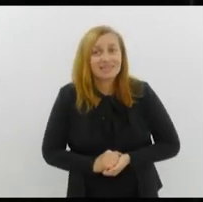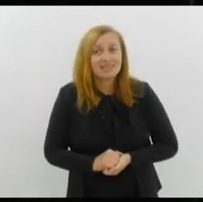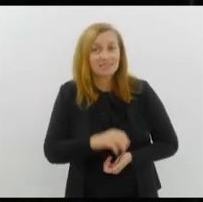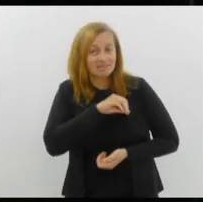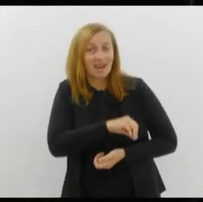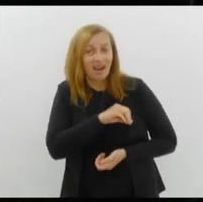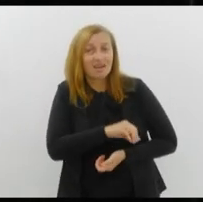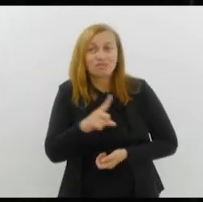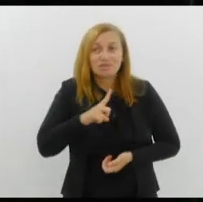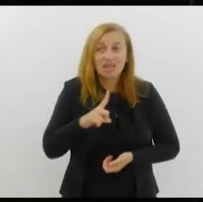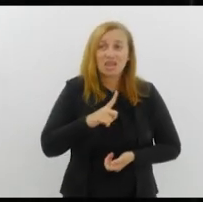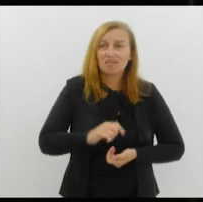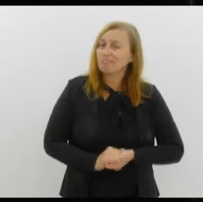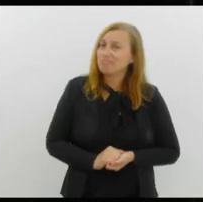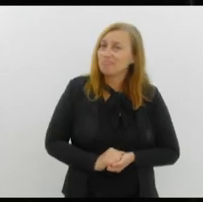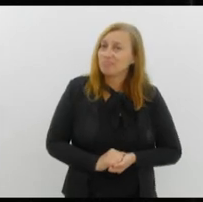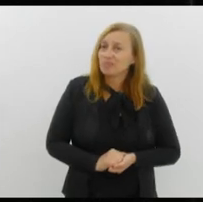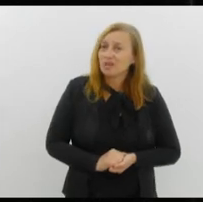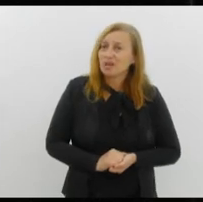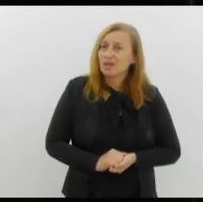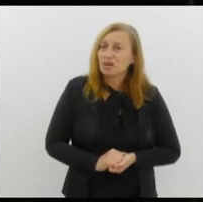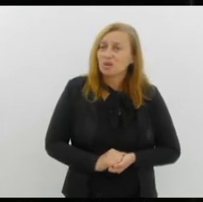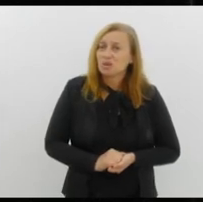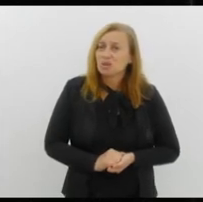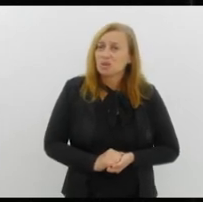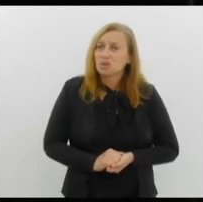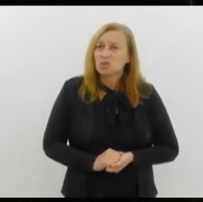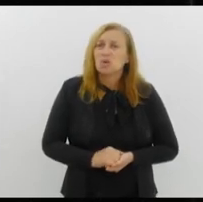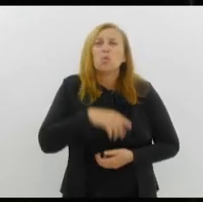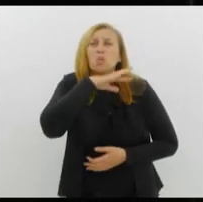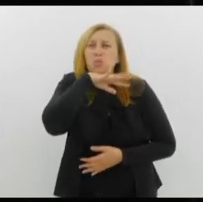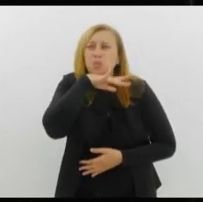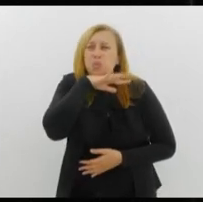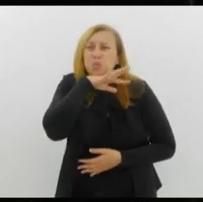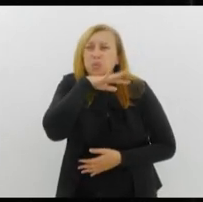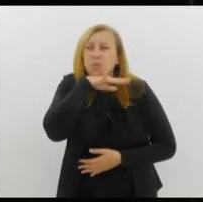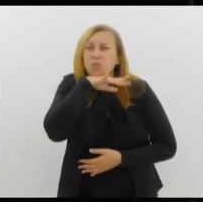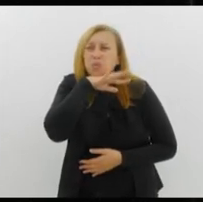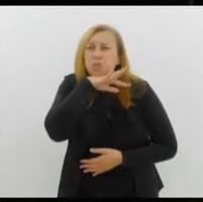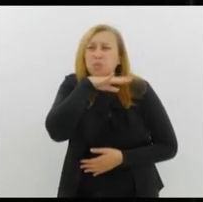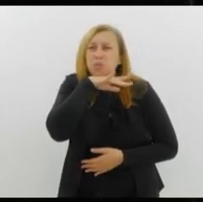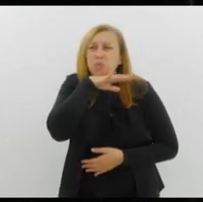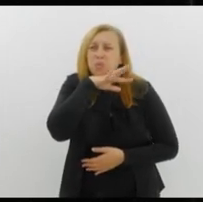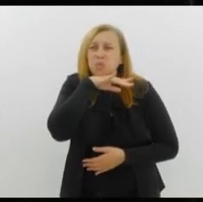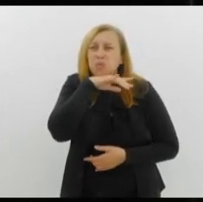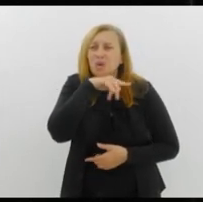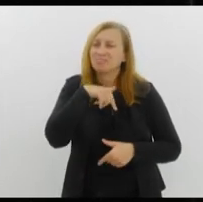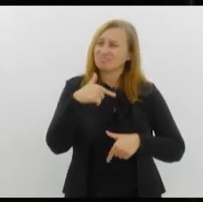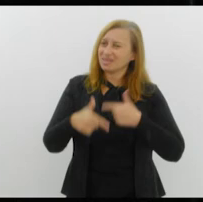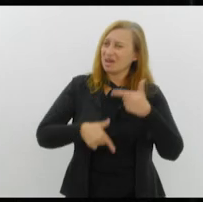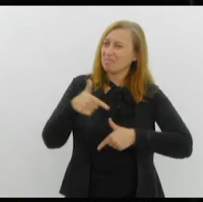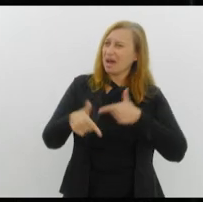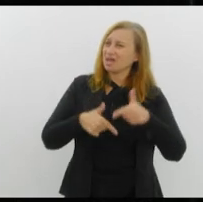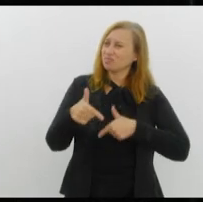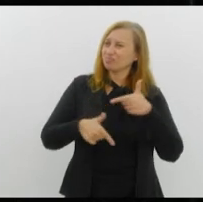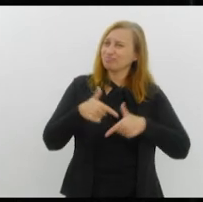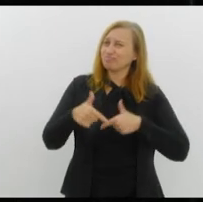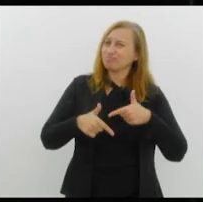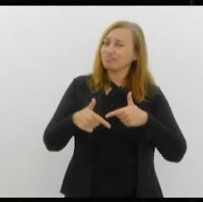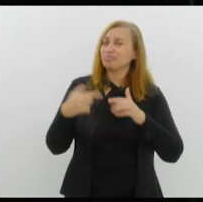vem recebendo um péssimo serviço prestado pela Supervia.